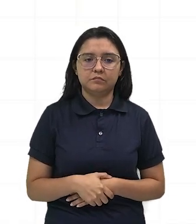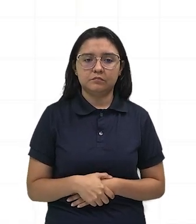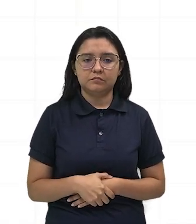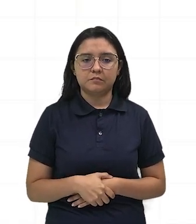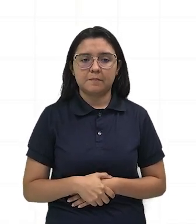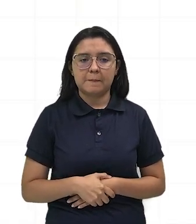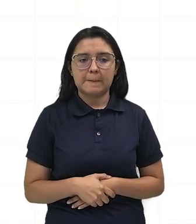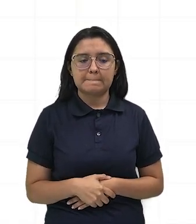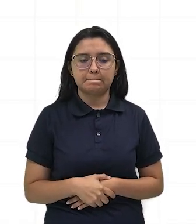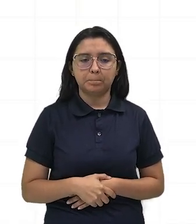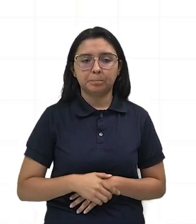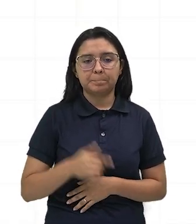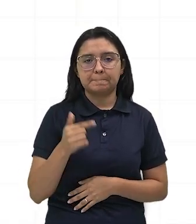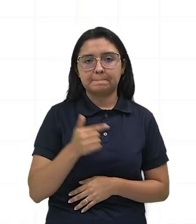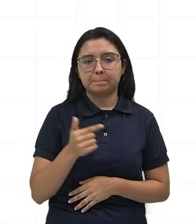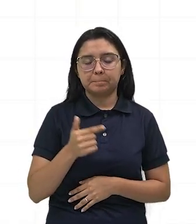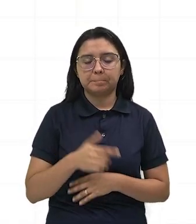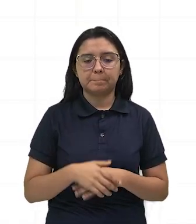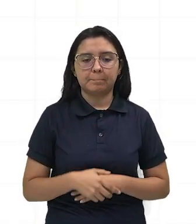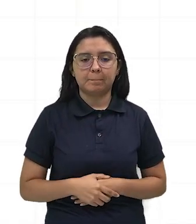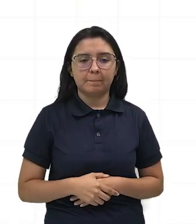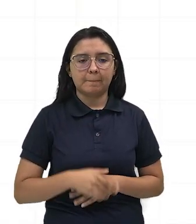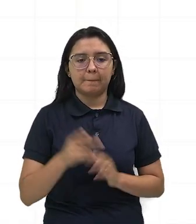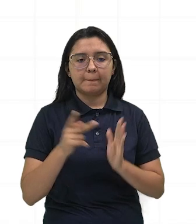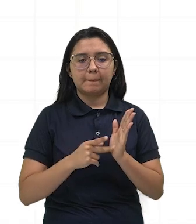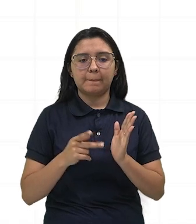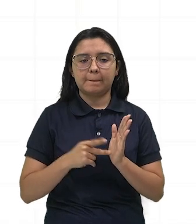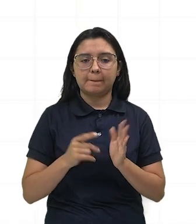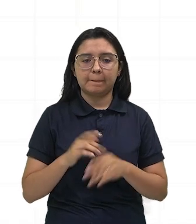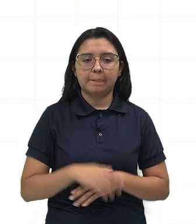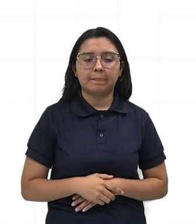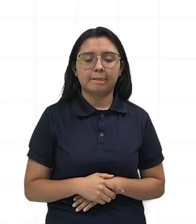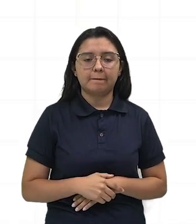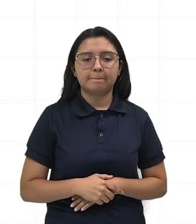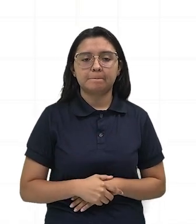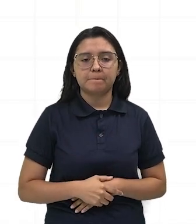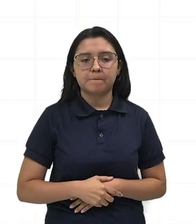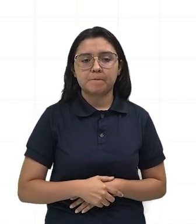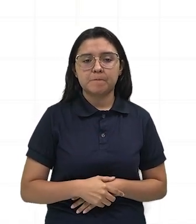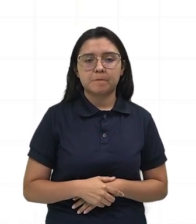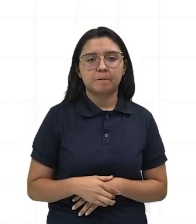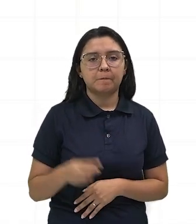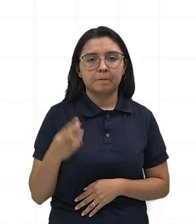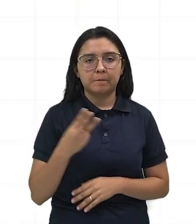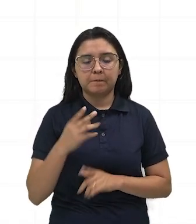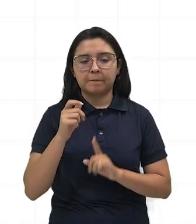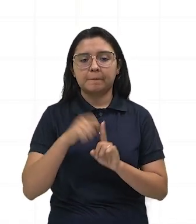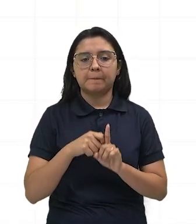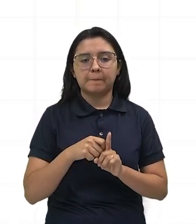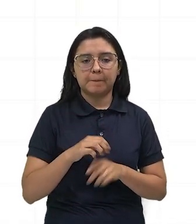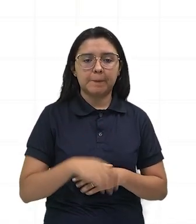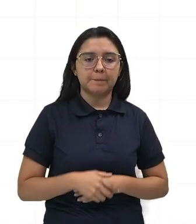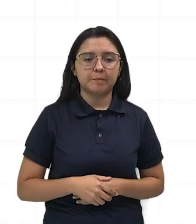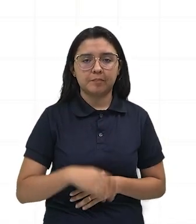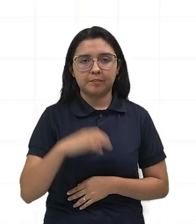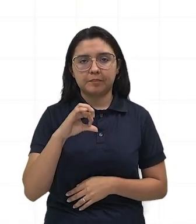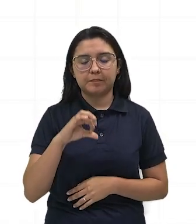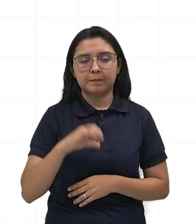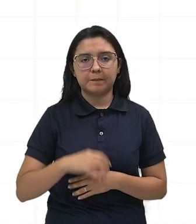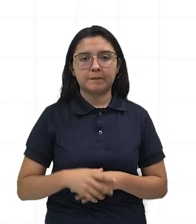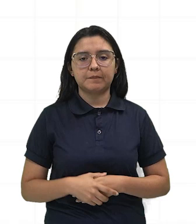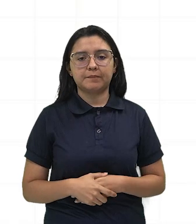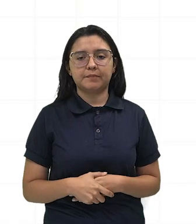a segunda nota de língua portuguesa. Fechando o trimestre, ó, 3 meses, terceiro mês, terceira nota,